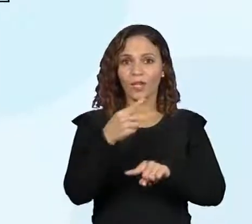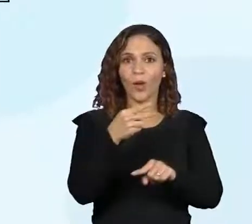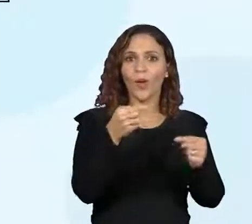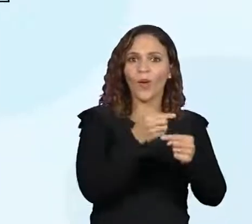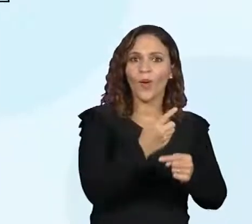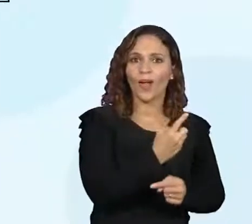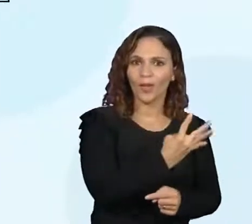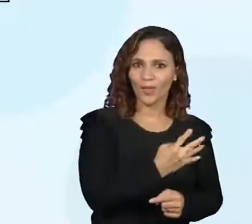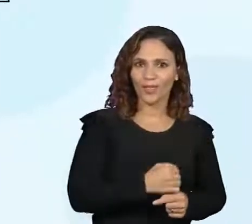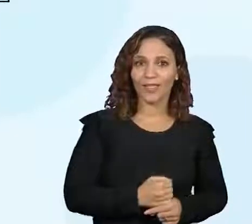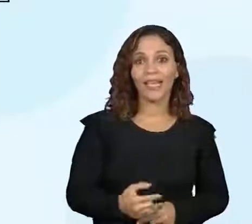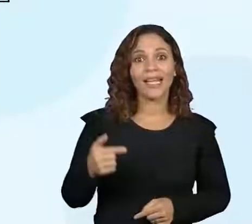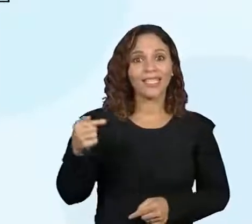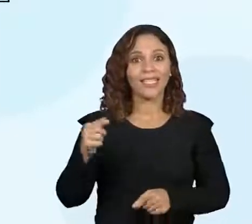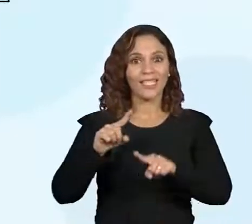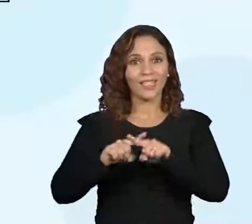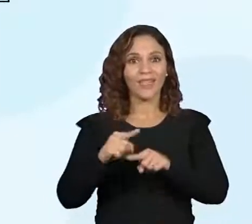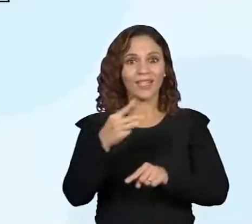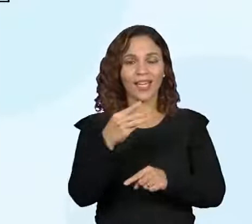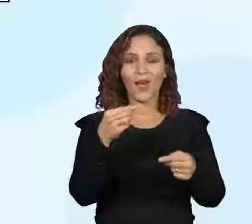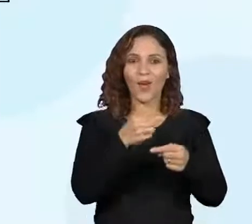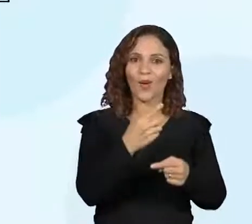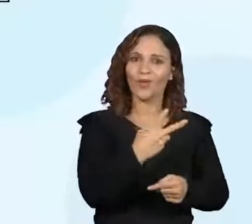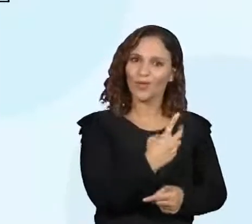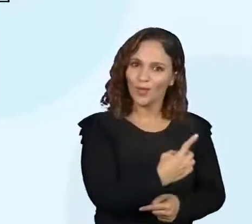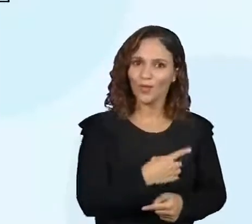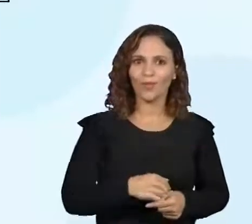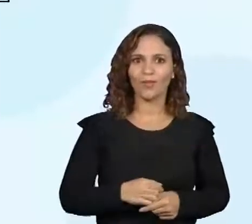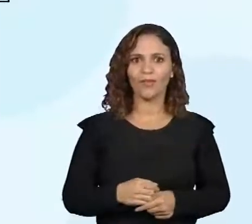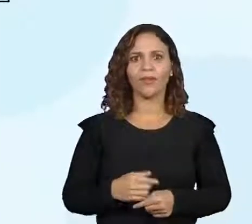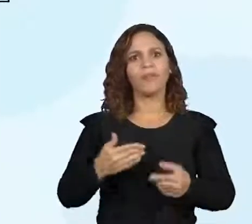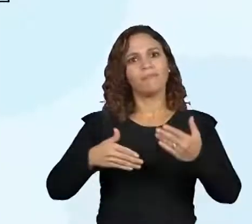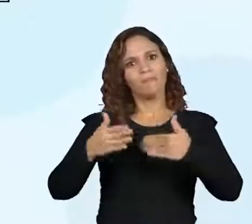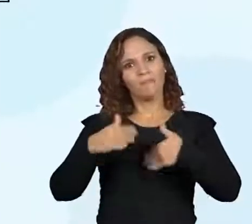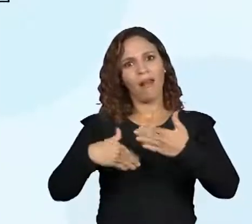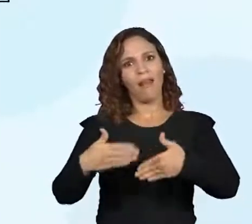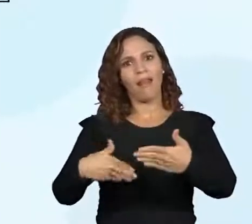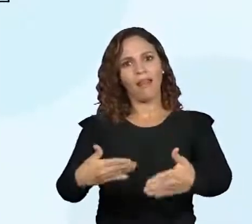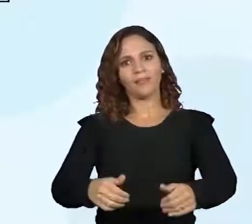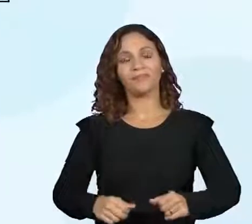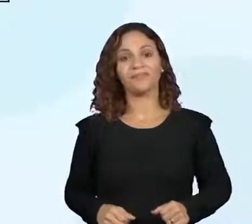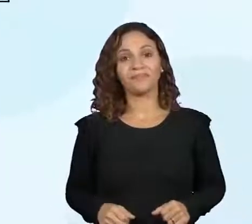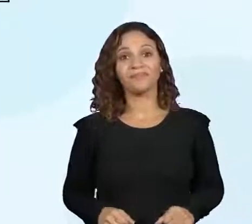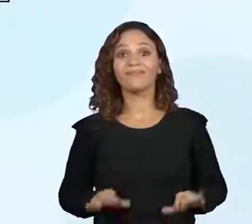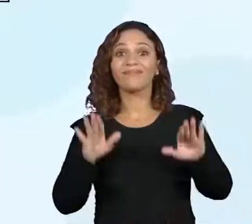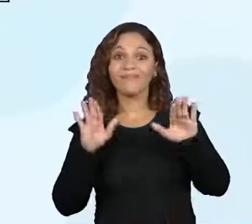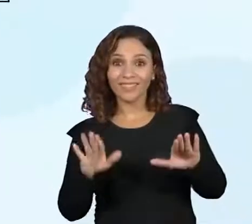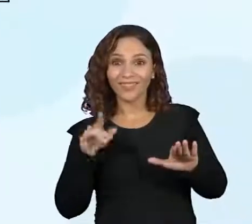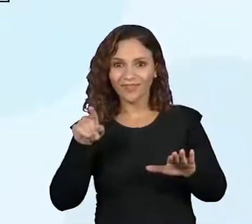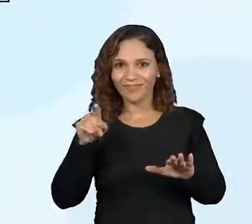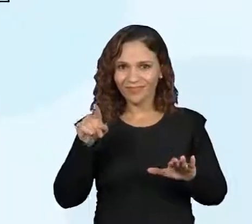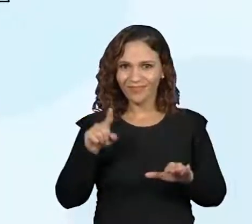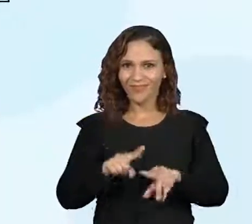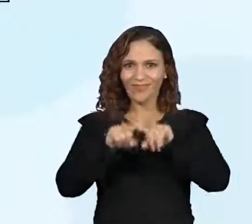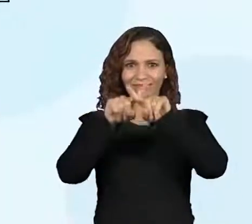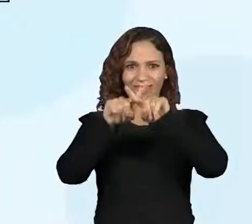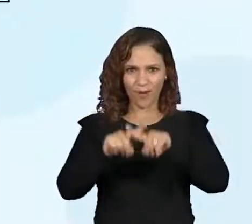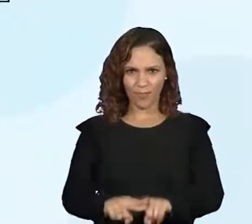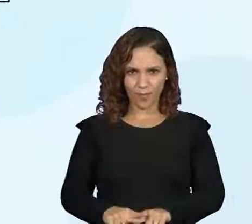14, 7 vezes 3 dá 21. Mas vocês perceberam que a tabuada, ela é